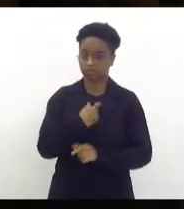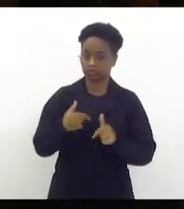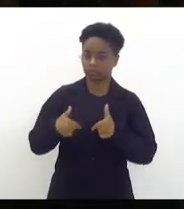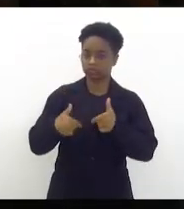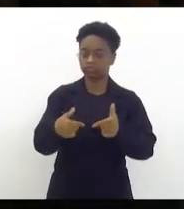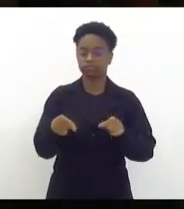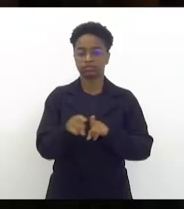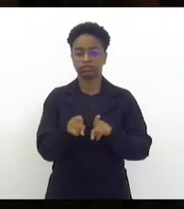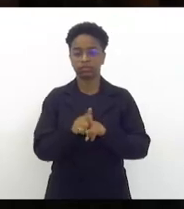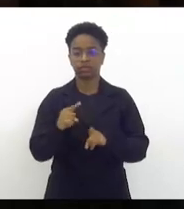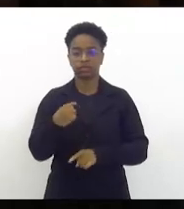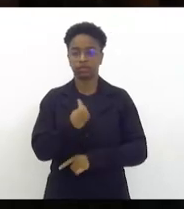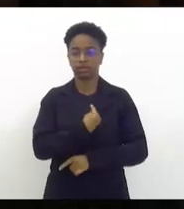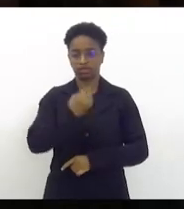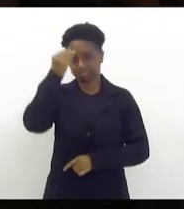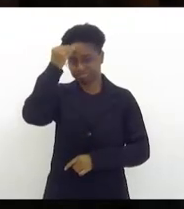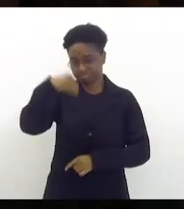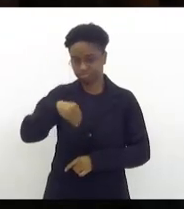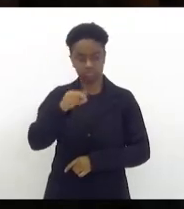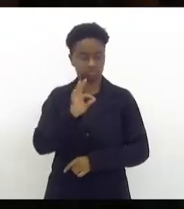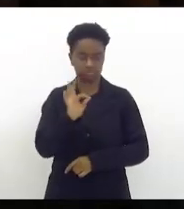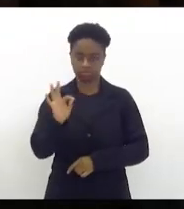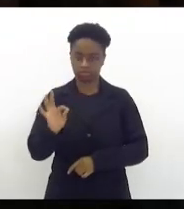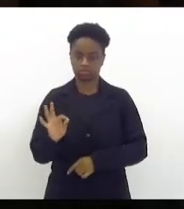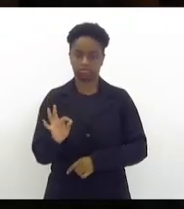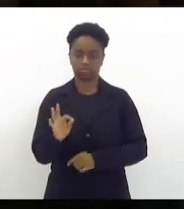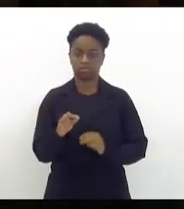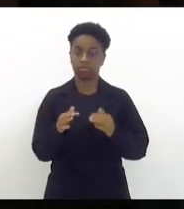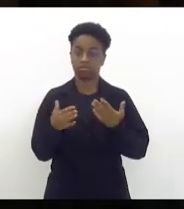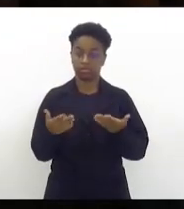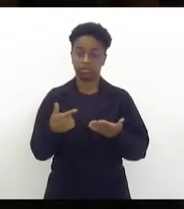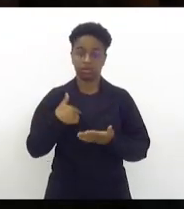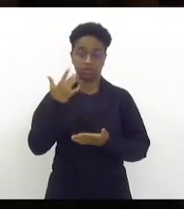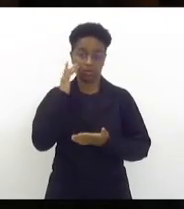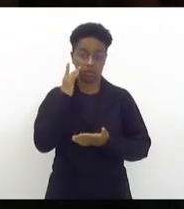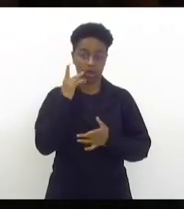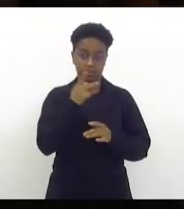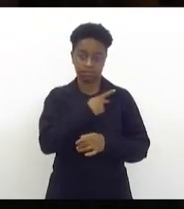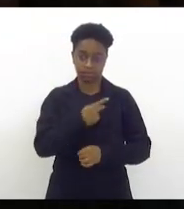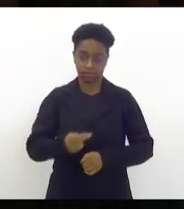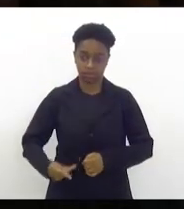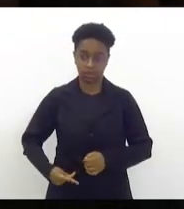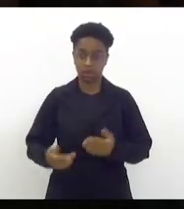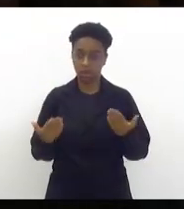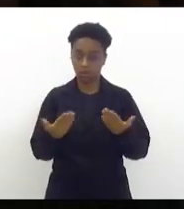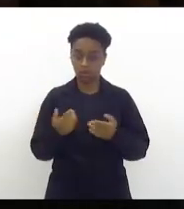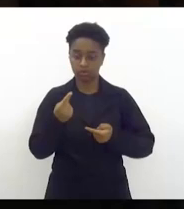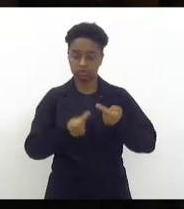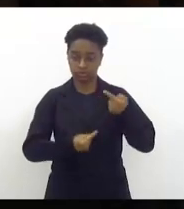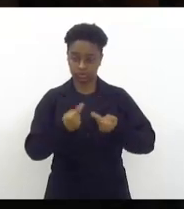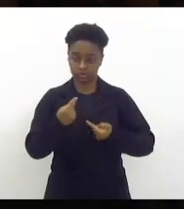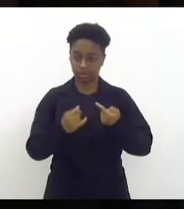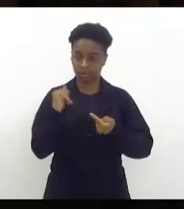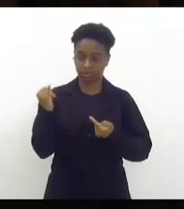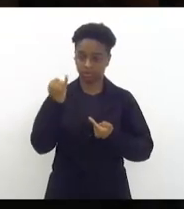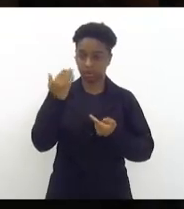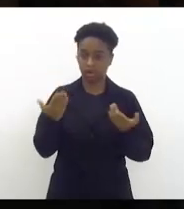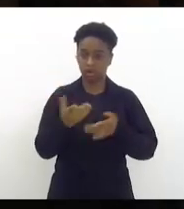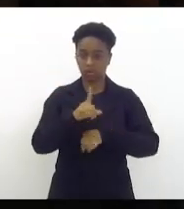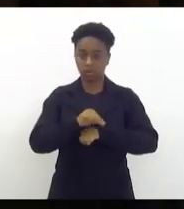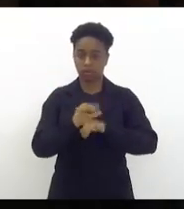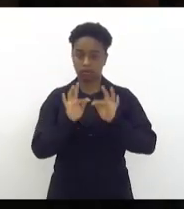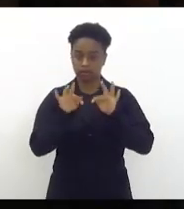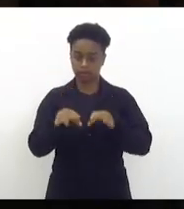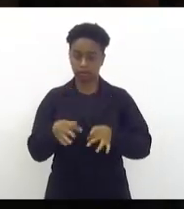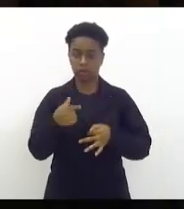que a gente não vai abrir mão de fazê-lo. Acho, senhor presidente, que hoje um dos debates aí, nesses momentos finais, eu